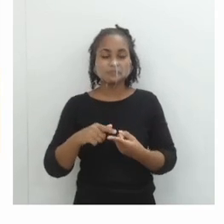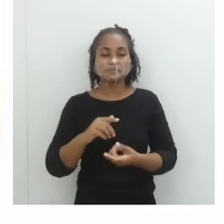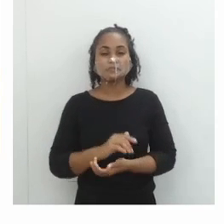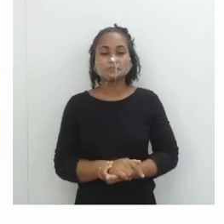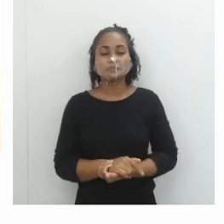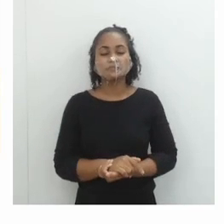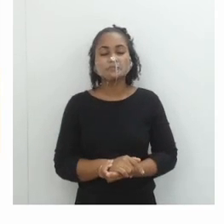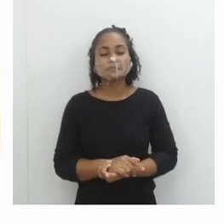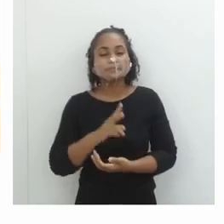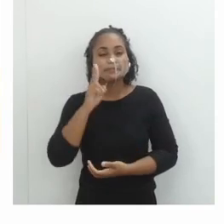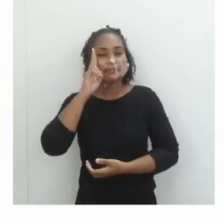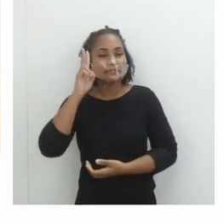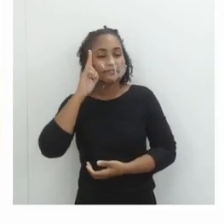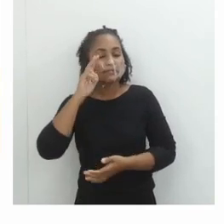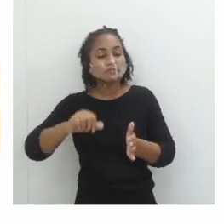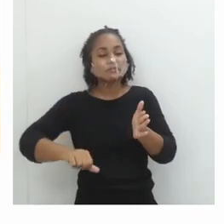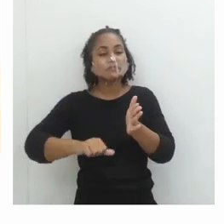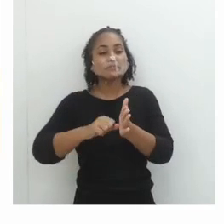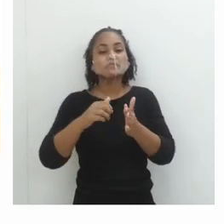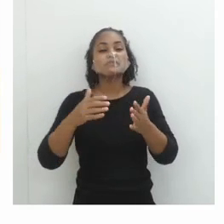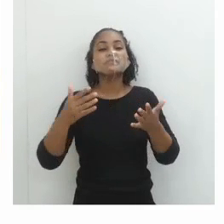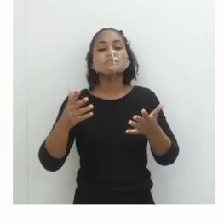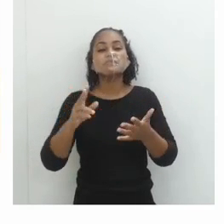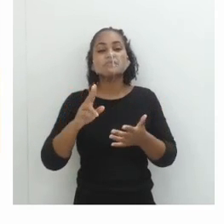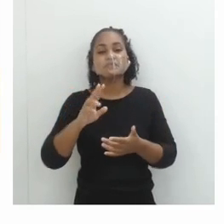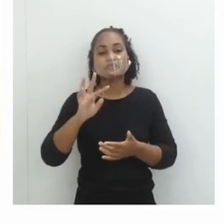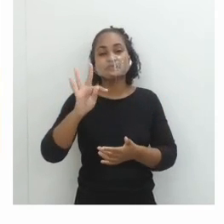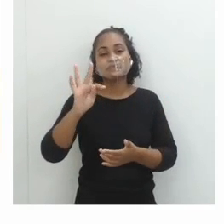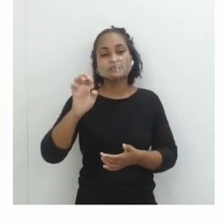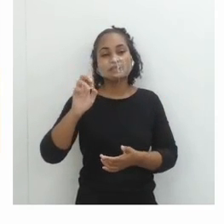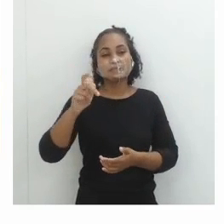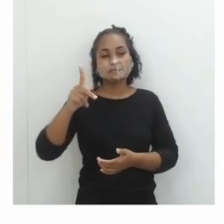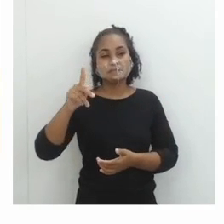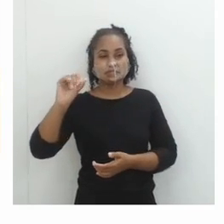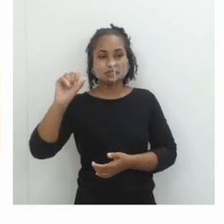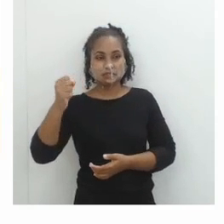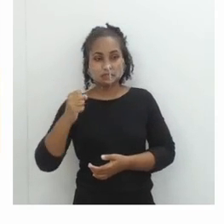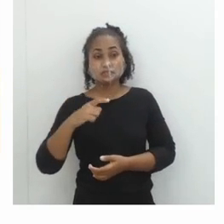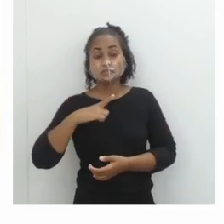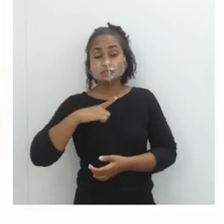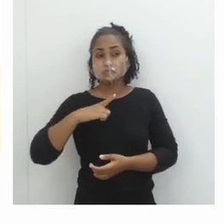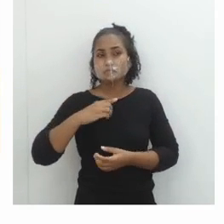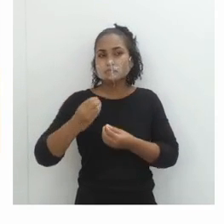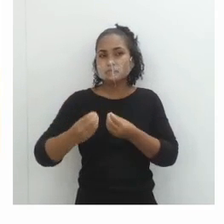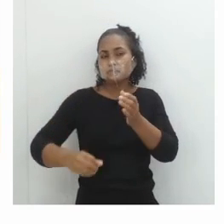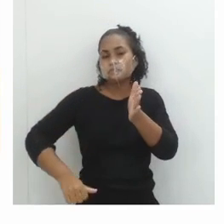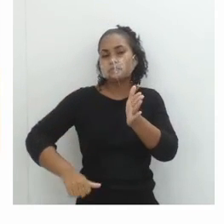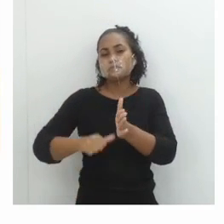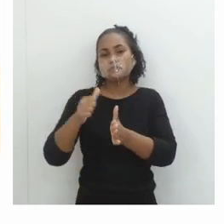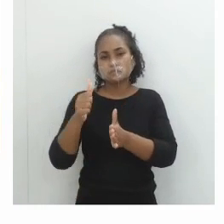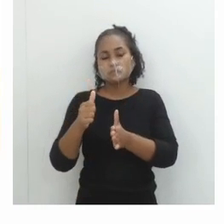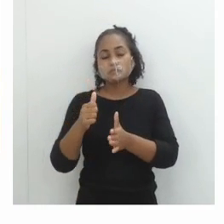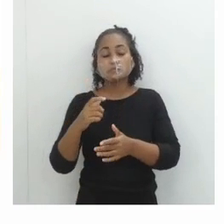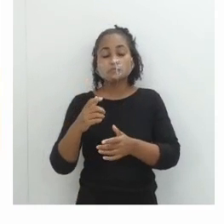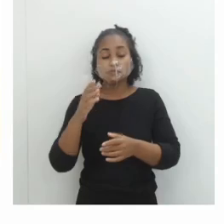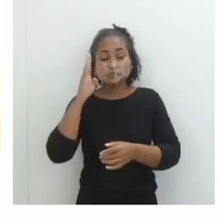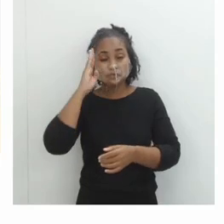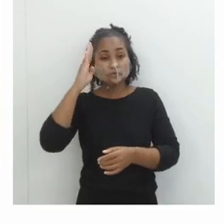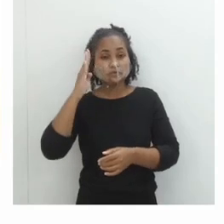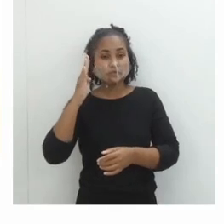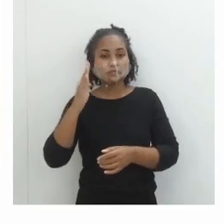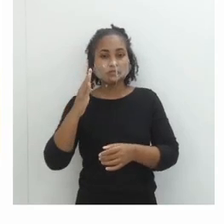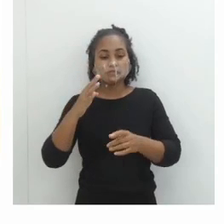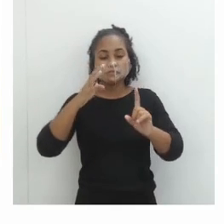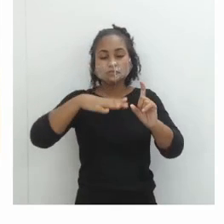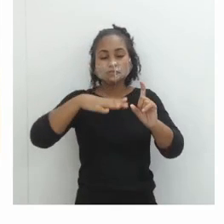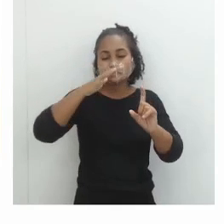na história o primeiro ator, ele se chamava Tepsis, né? Que ele era um dos principais participantes de rituais